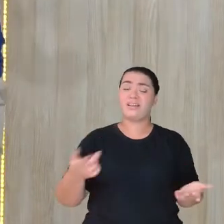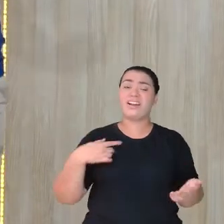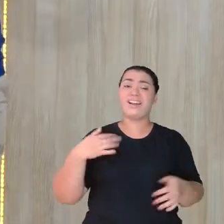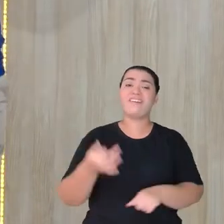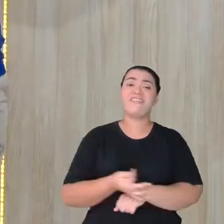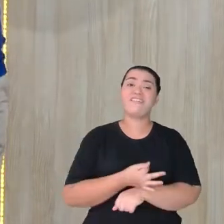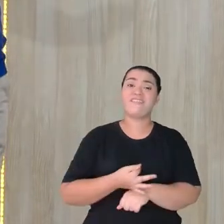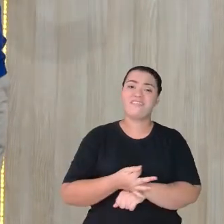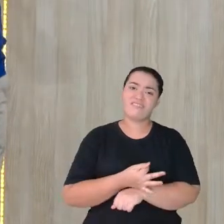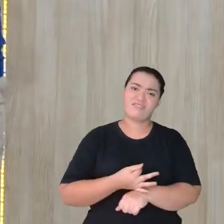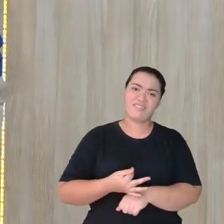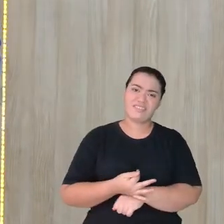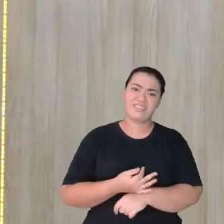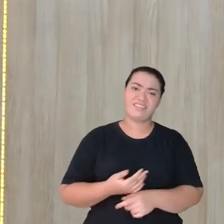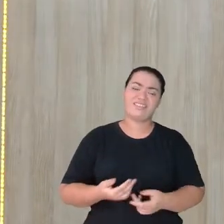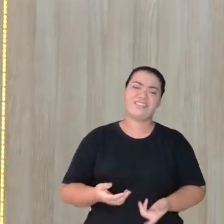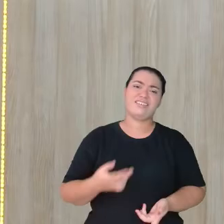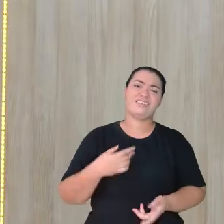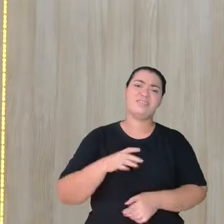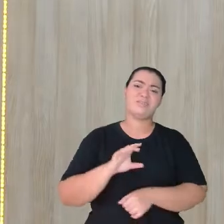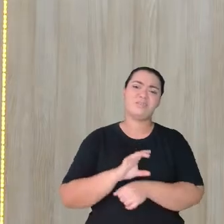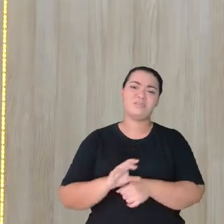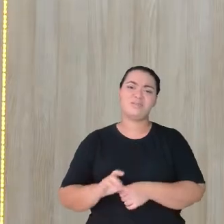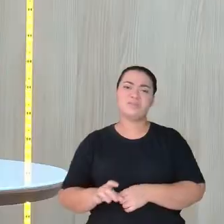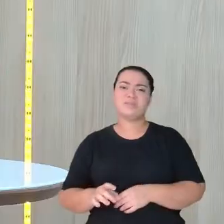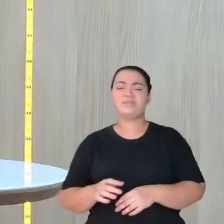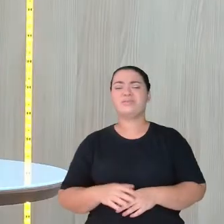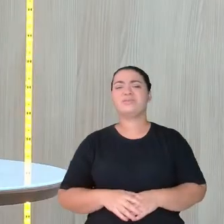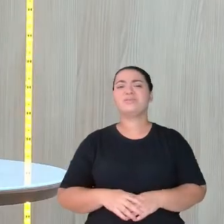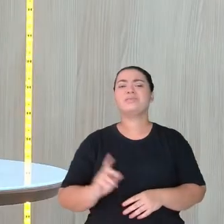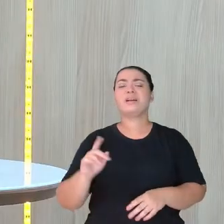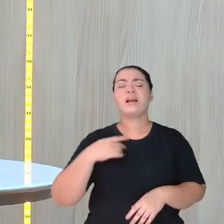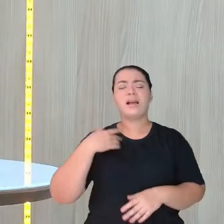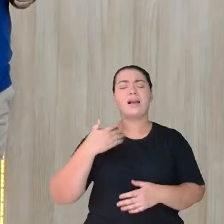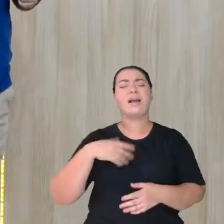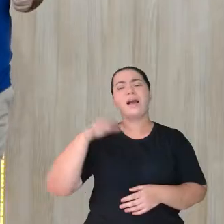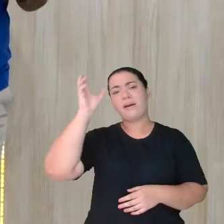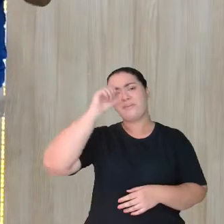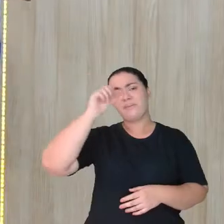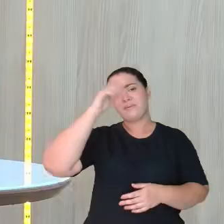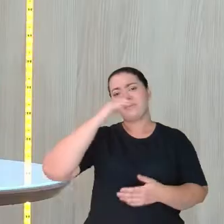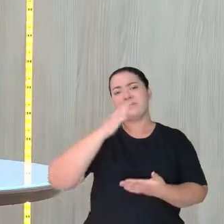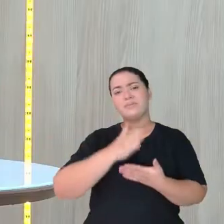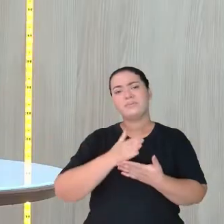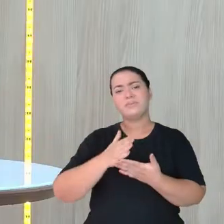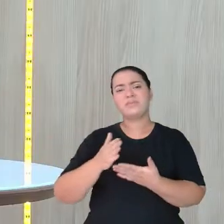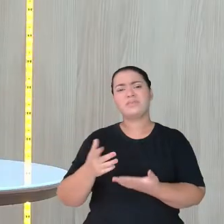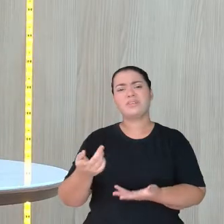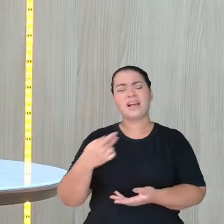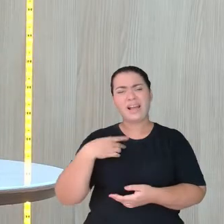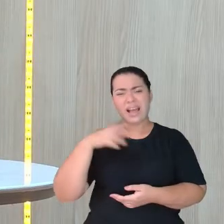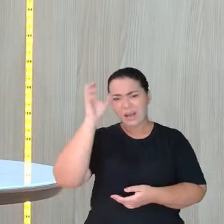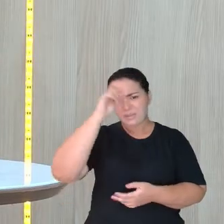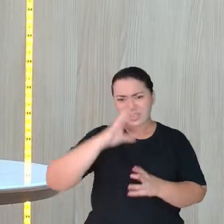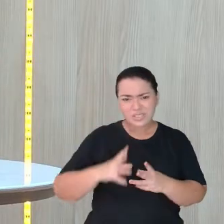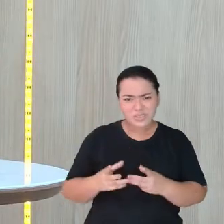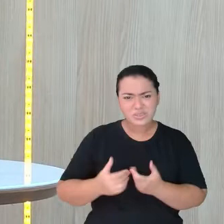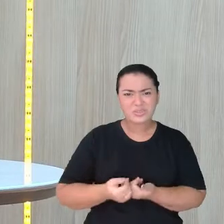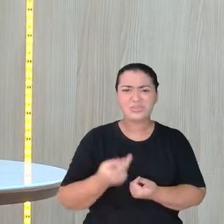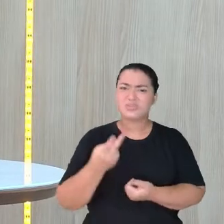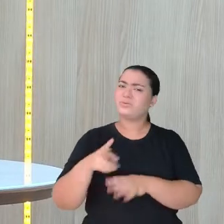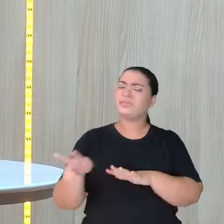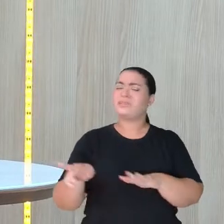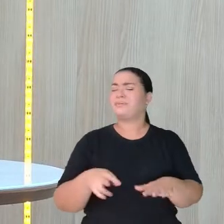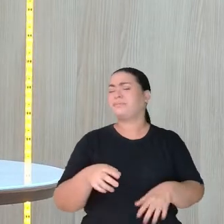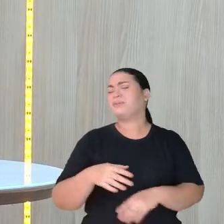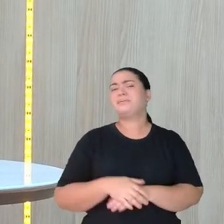Fazer o curso uma vez a cada recesso. 2 semanas, professor? Eu vou aprender rapidinho, né? Vai aprender um idioma em 2 semanas, Não, professor? estou dizendo, minha gente,